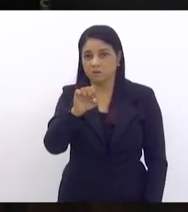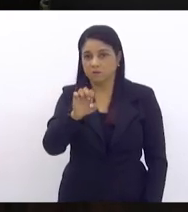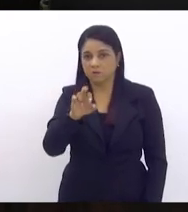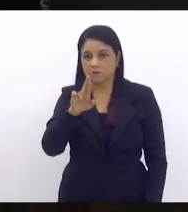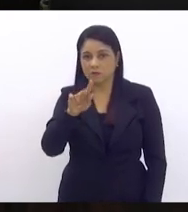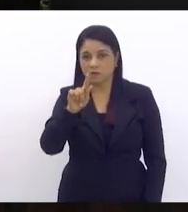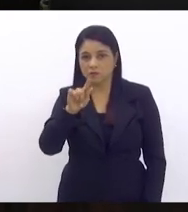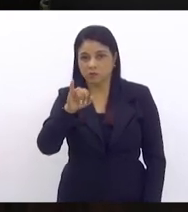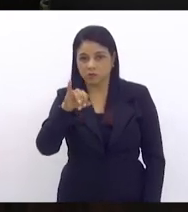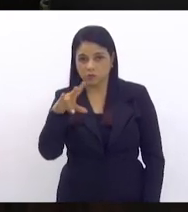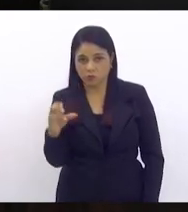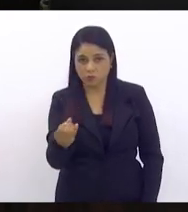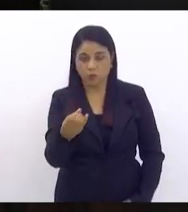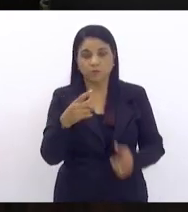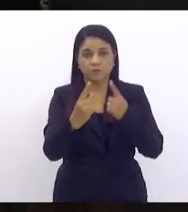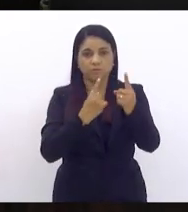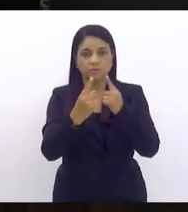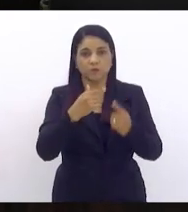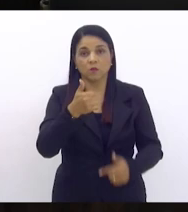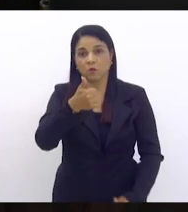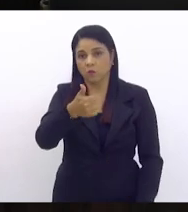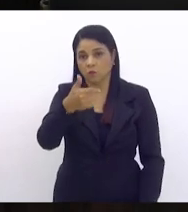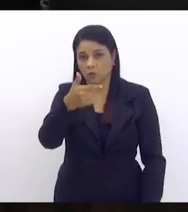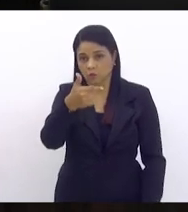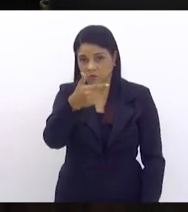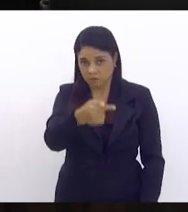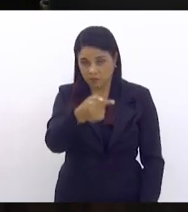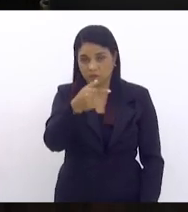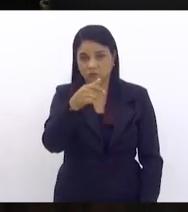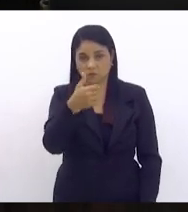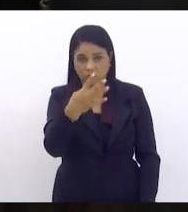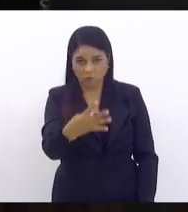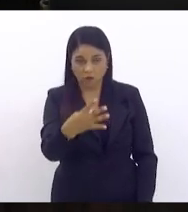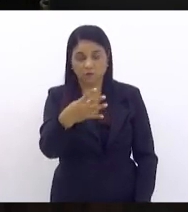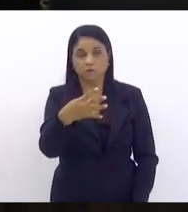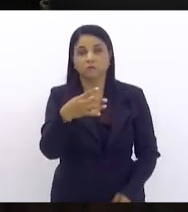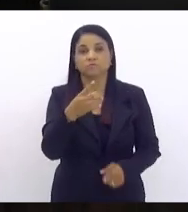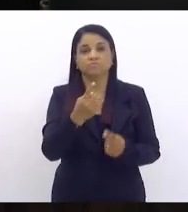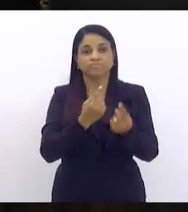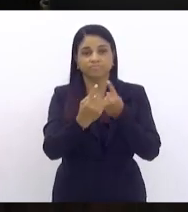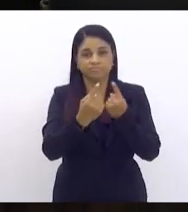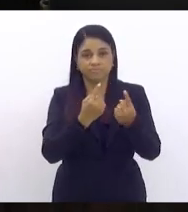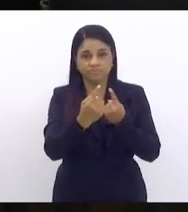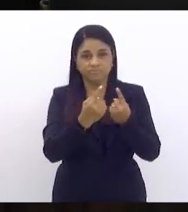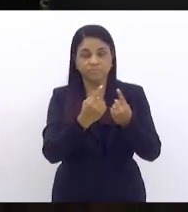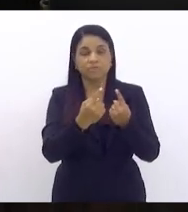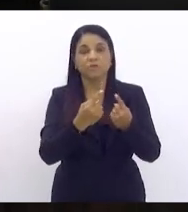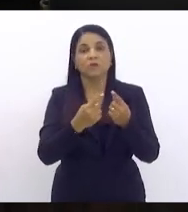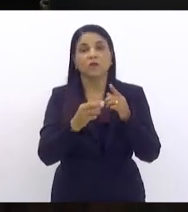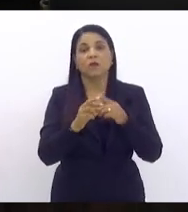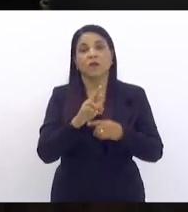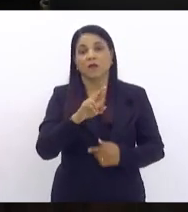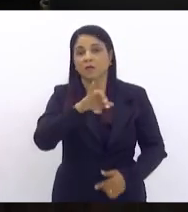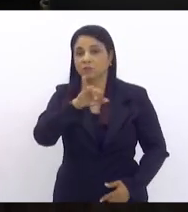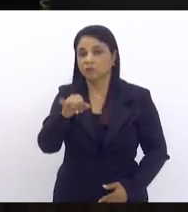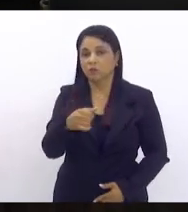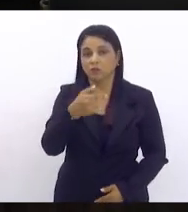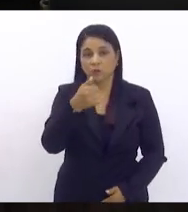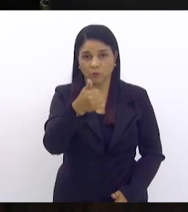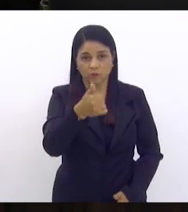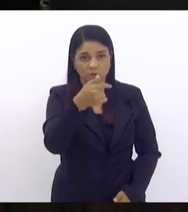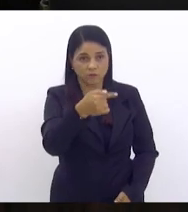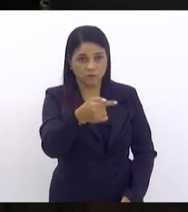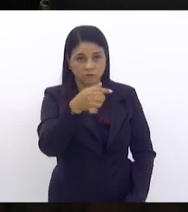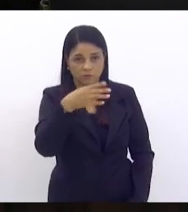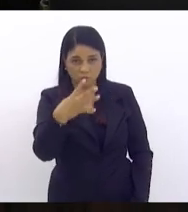a rodovia RJ-174, Prefeito João de Moraes Souza, a rodovia estadual RJ-174,